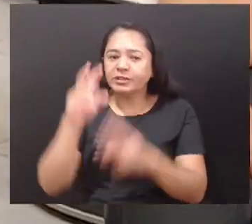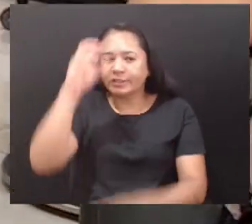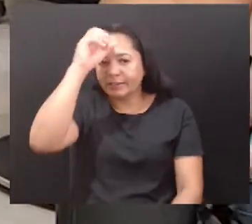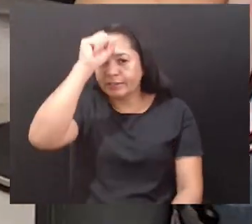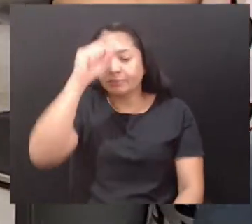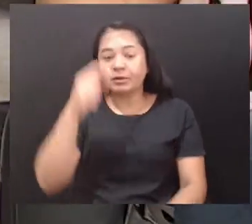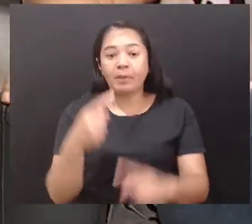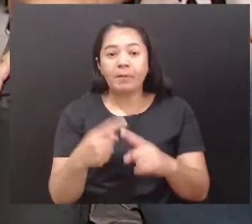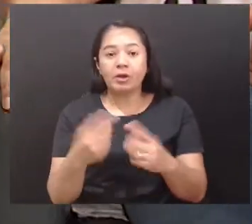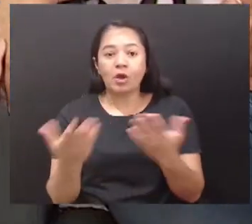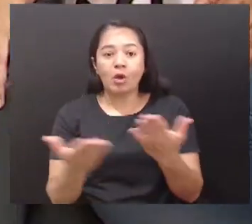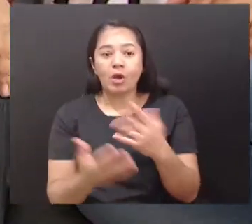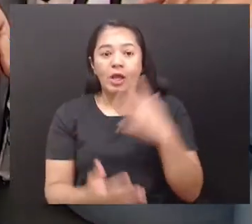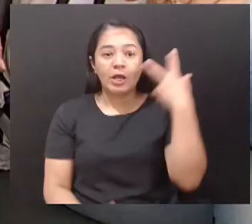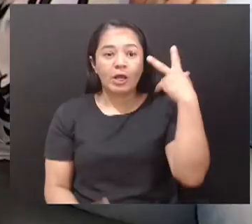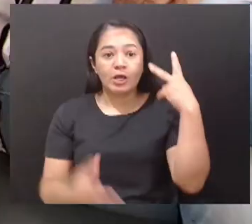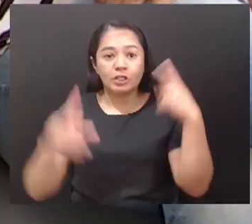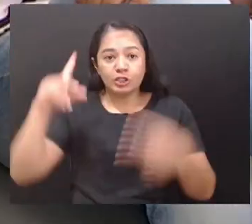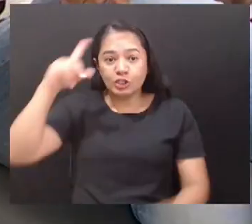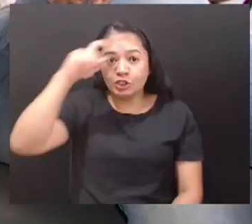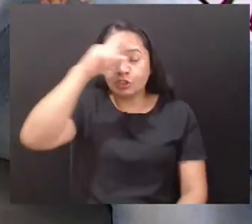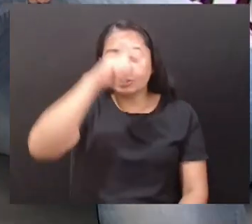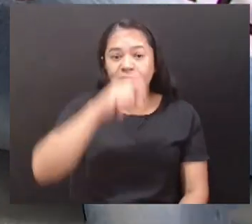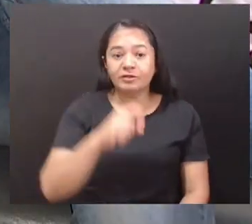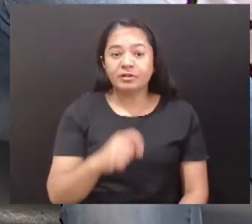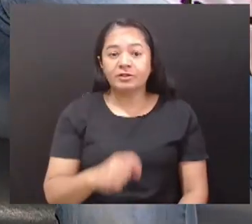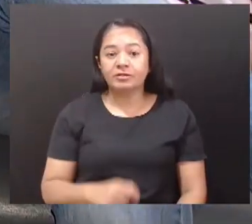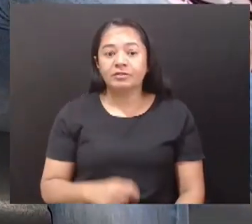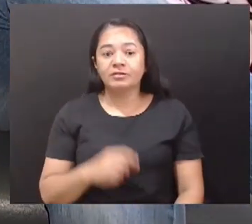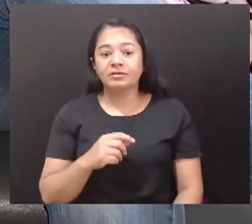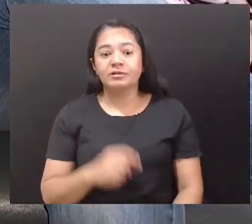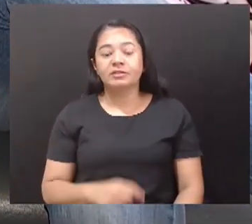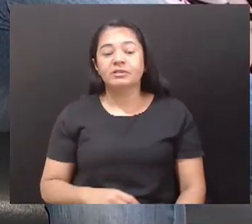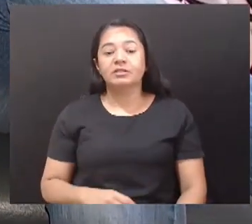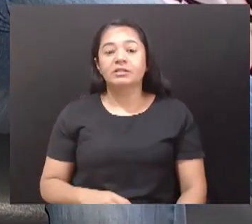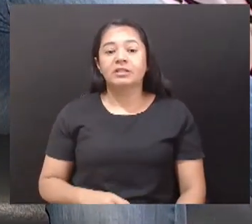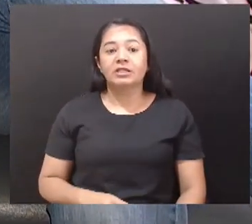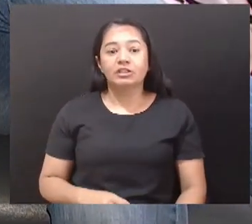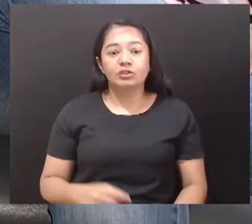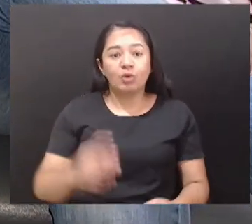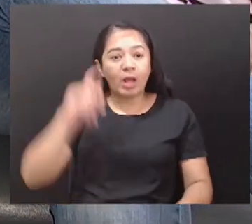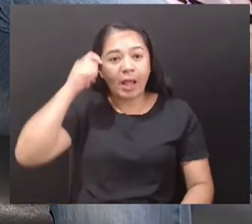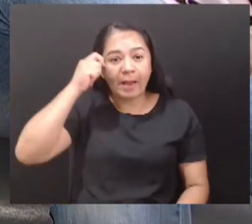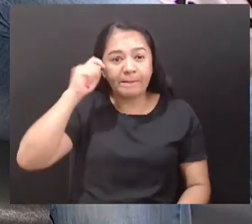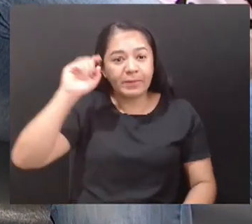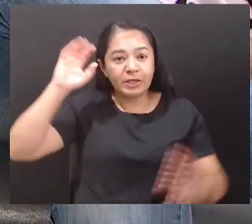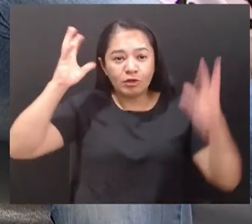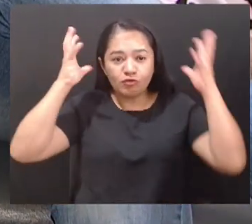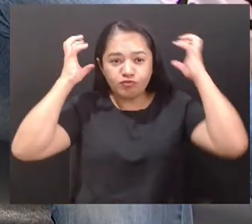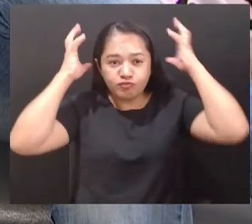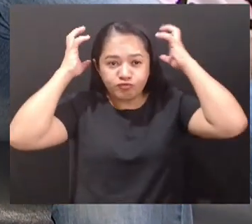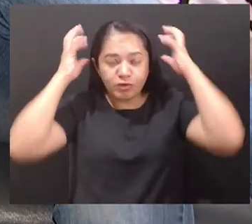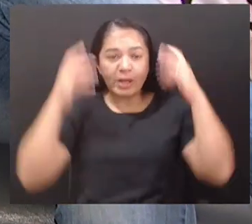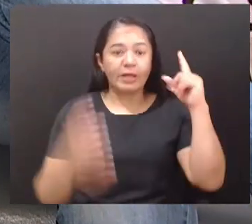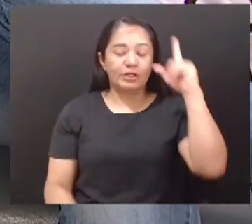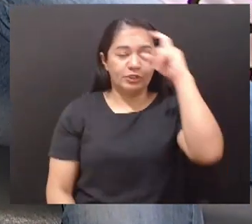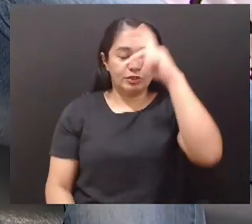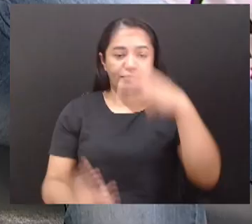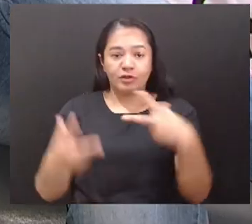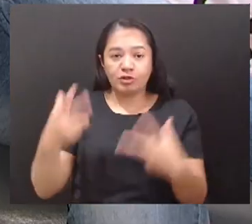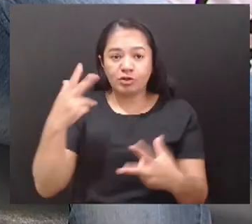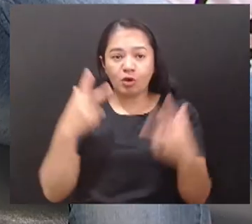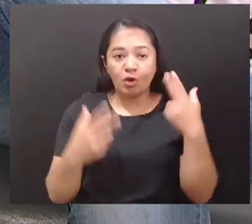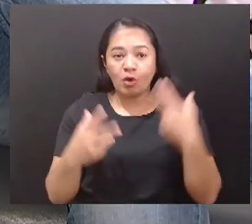pessoas, e até em cortar o cabelo black, justamente por isso. Porque na época, praticamente o Carmelitos ele serviu como um professor